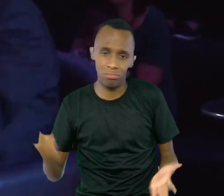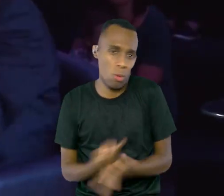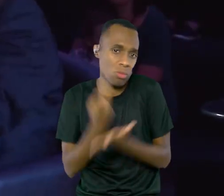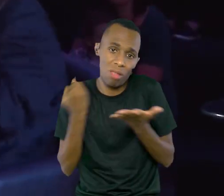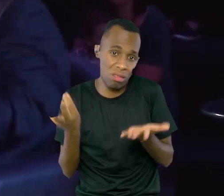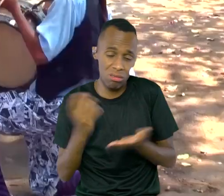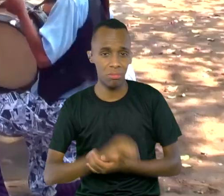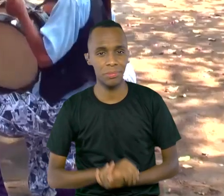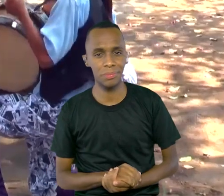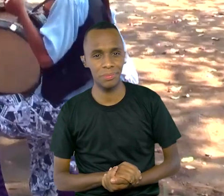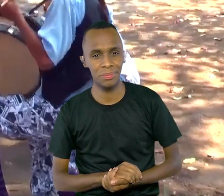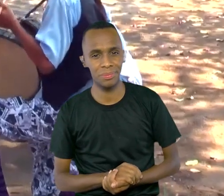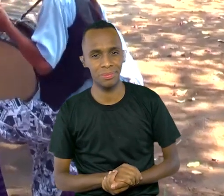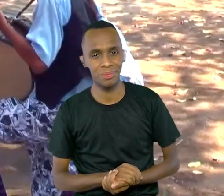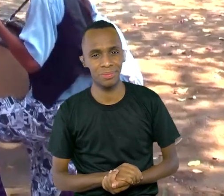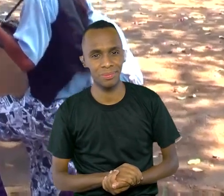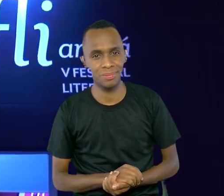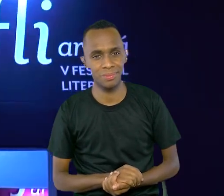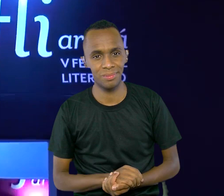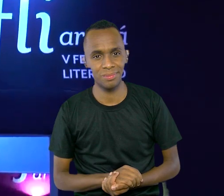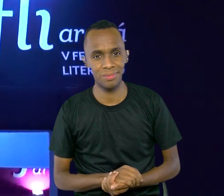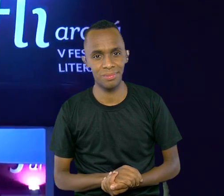a vida não acontece.